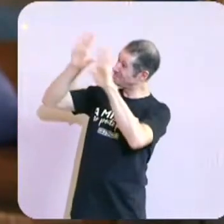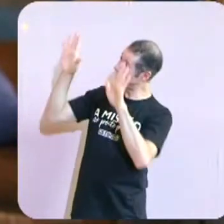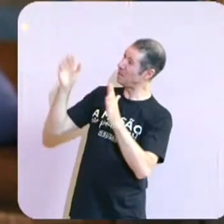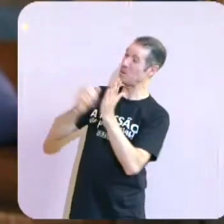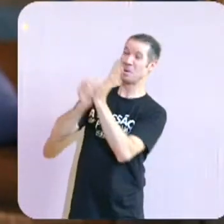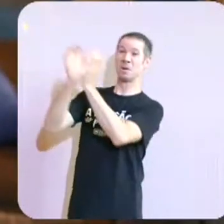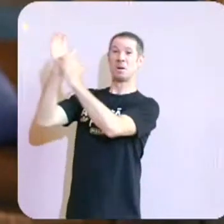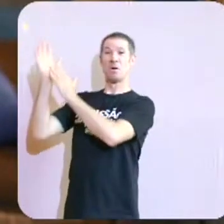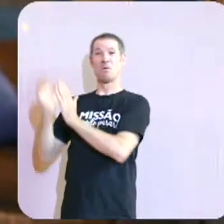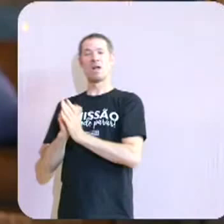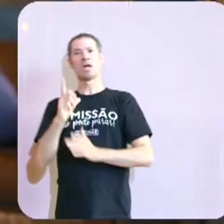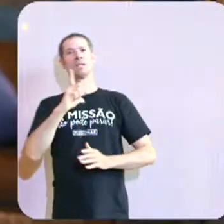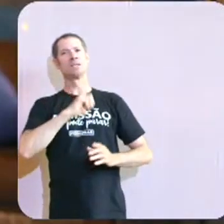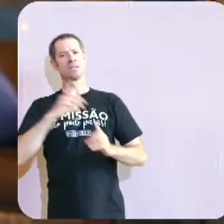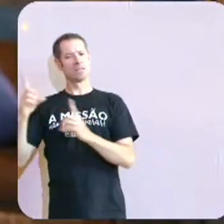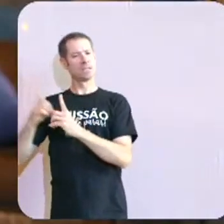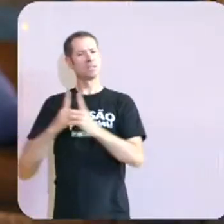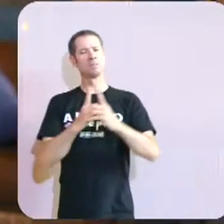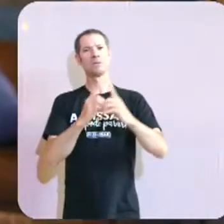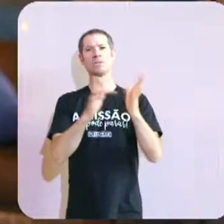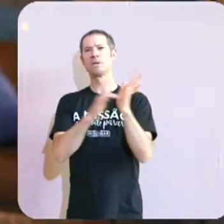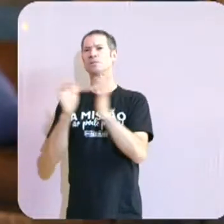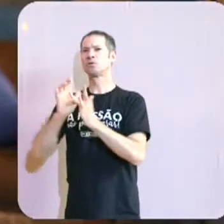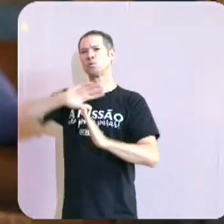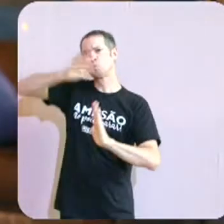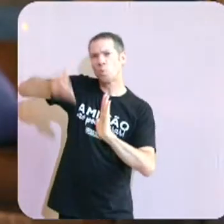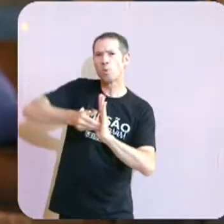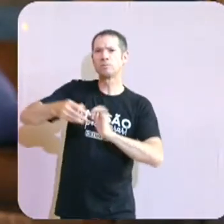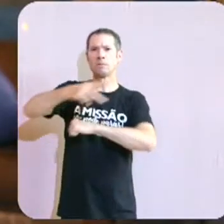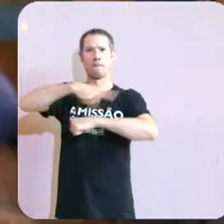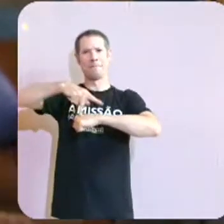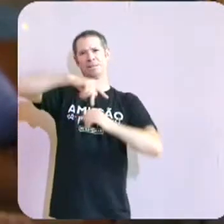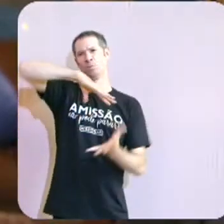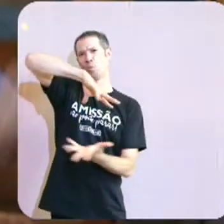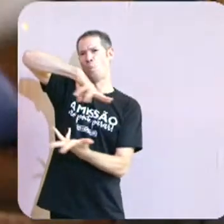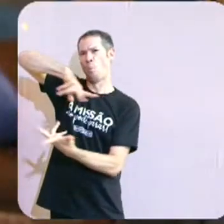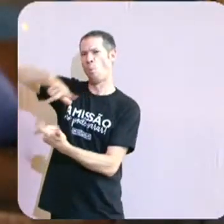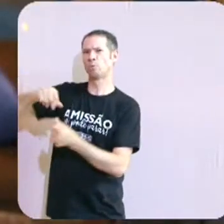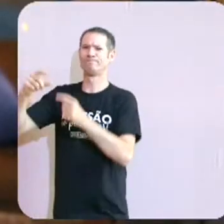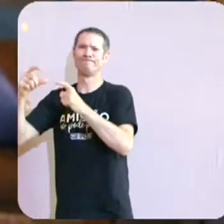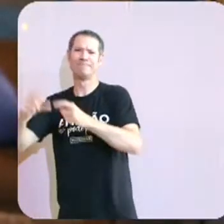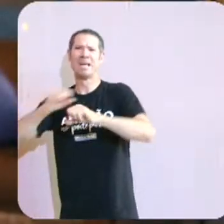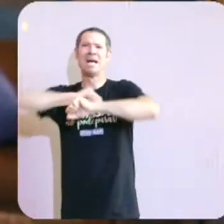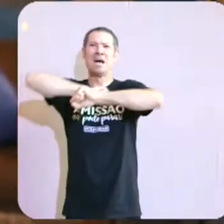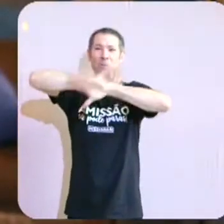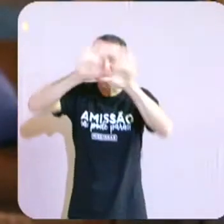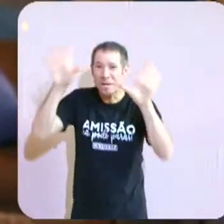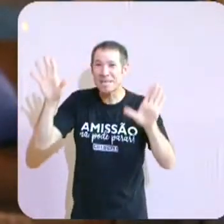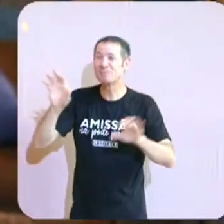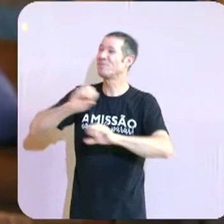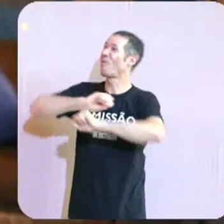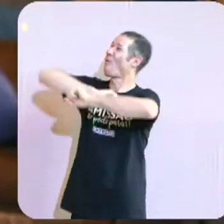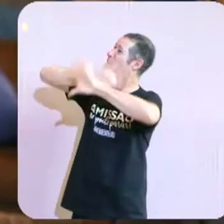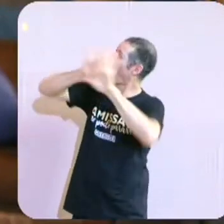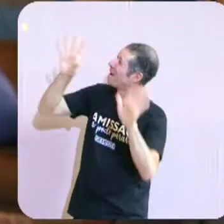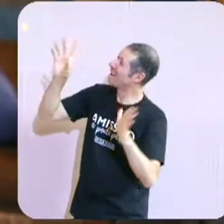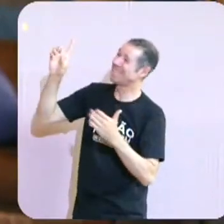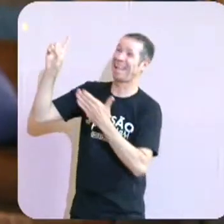sabia que existem discípulos de Jesus em todos os países do mundo? Seja lá onde você estiver, dá um glória a Deus. Glória a